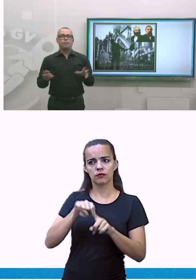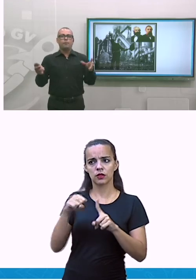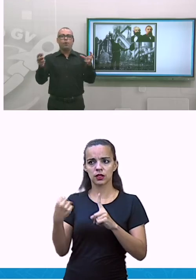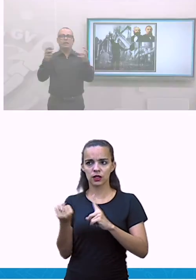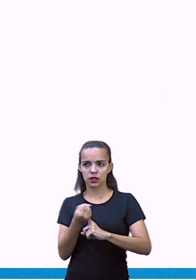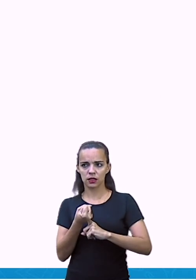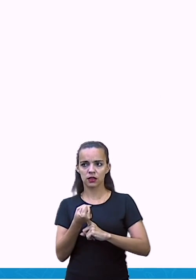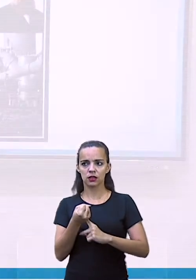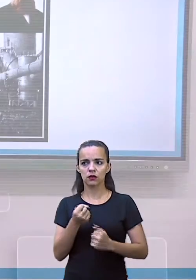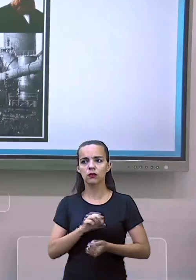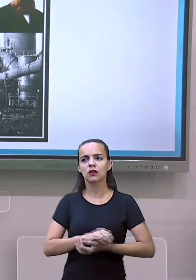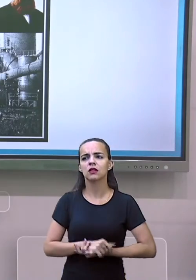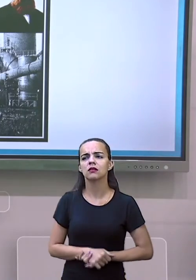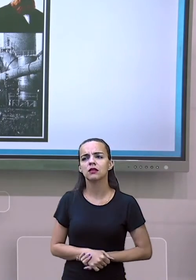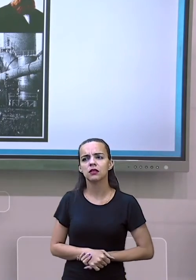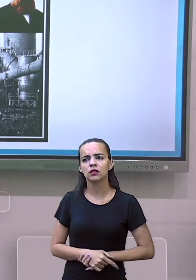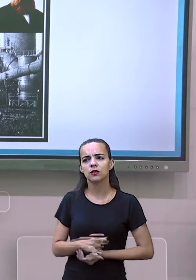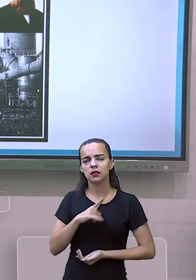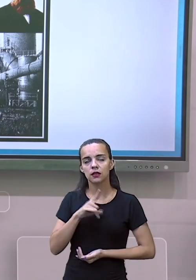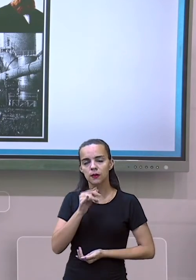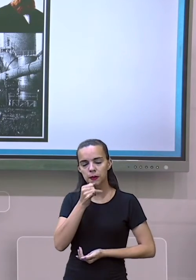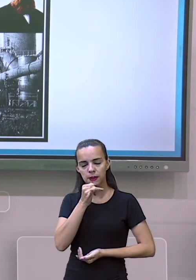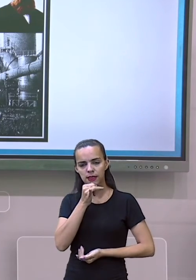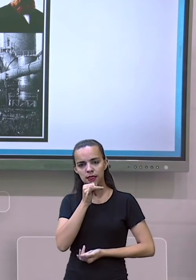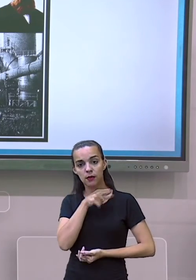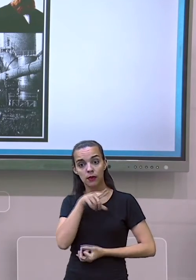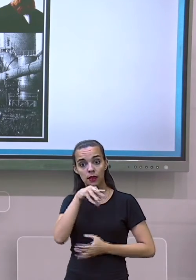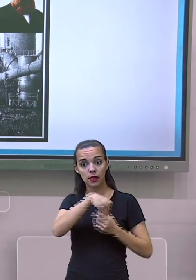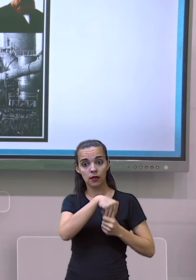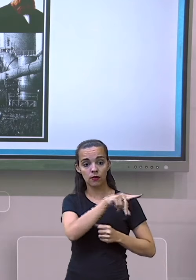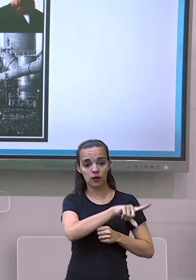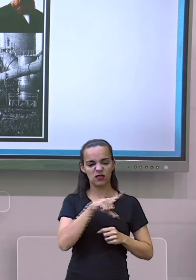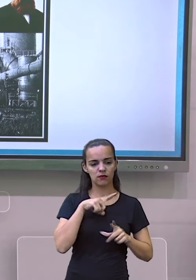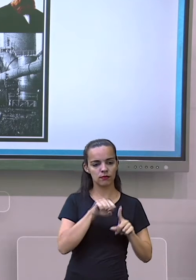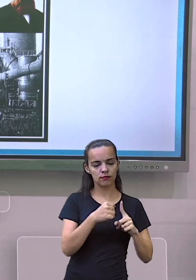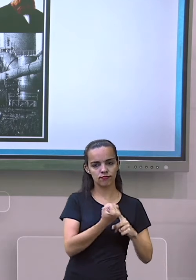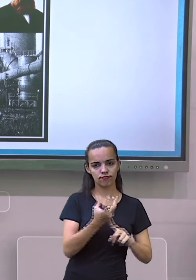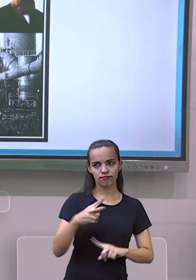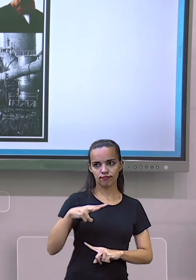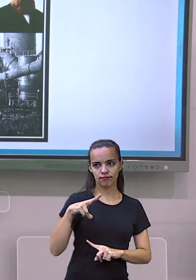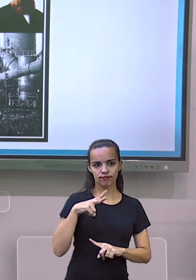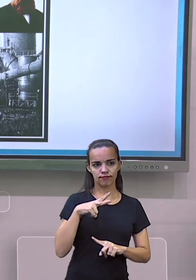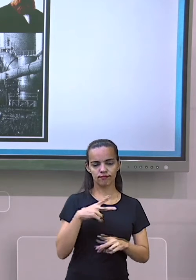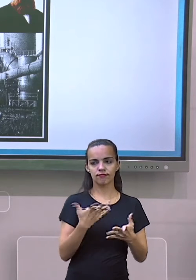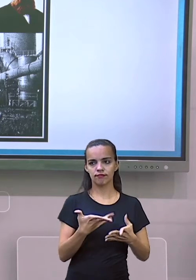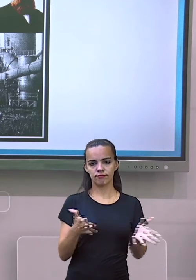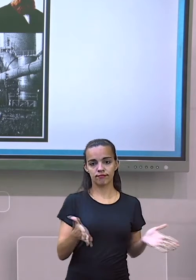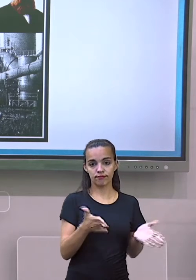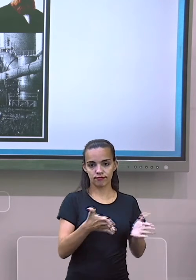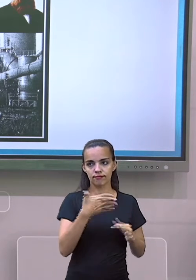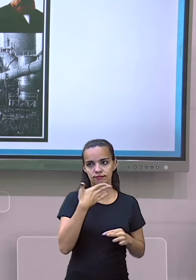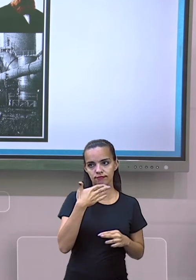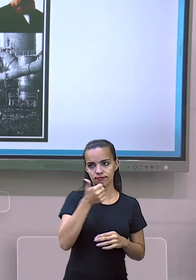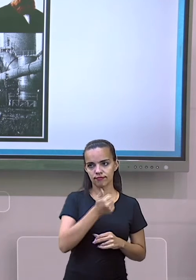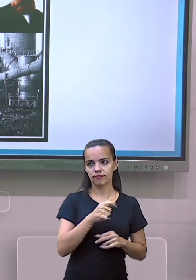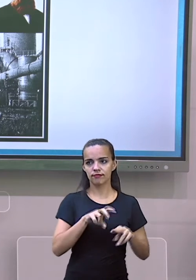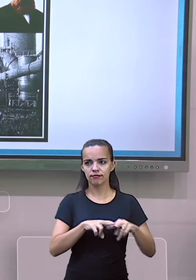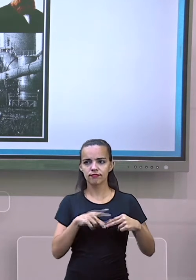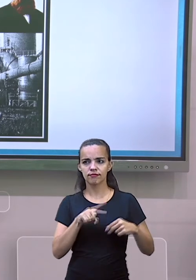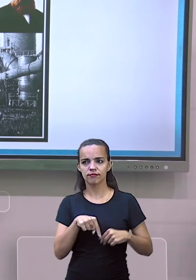pela abolição da propriedade privada e pela socialização dos meios de produção, isto